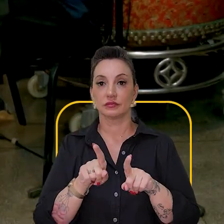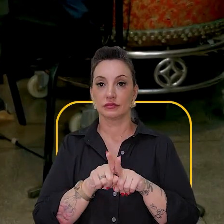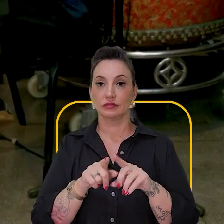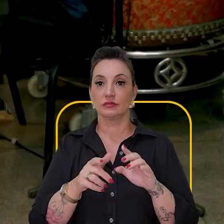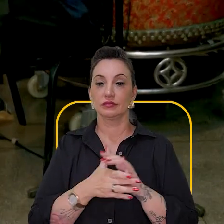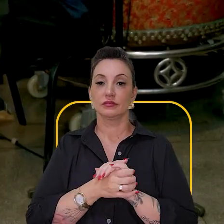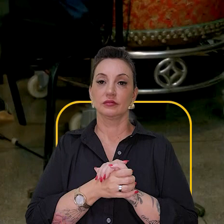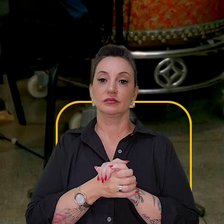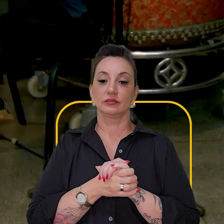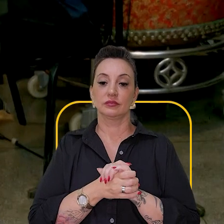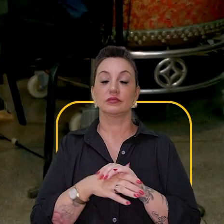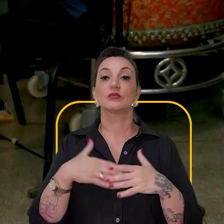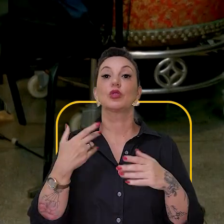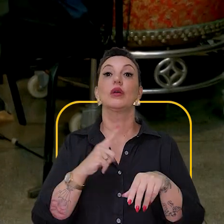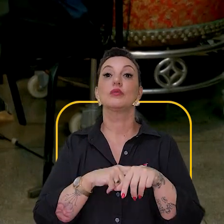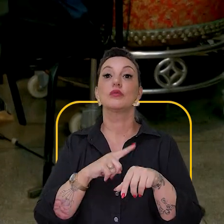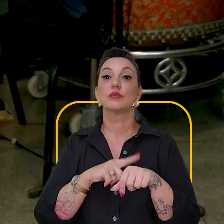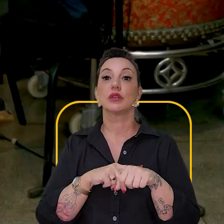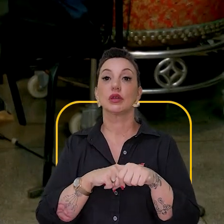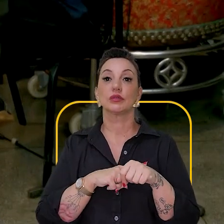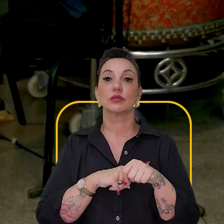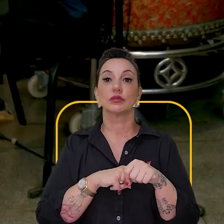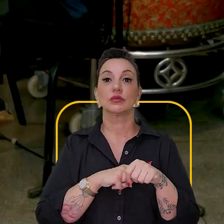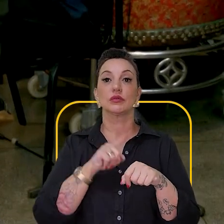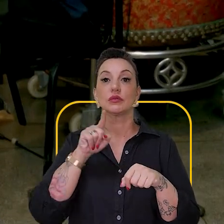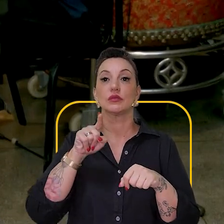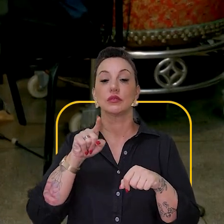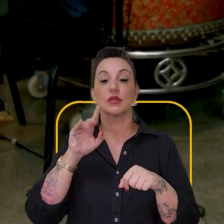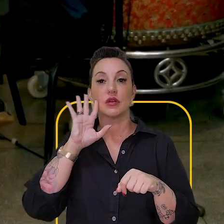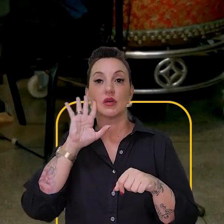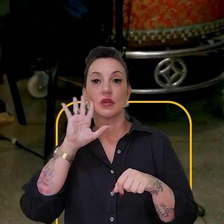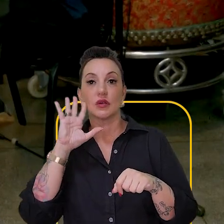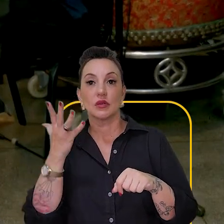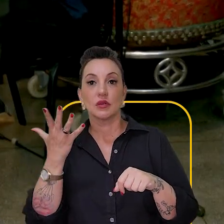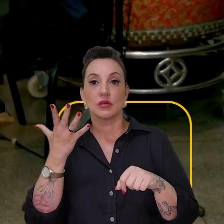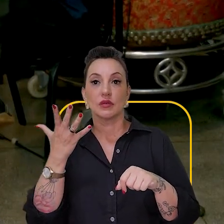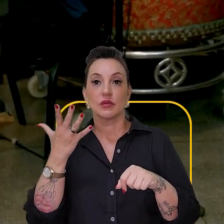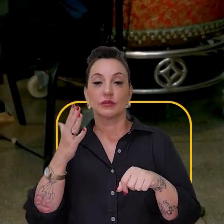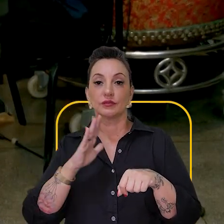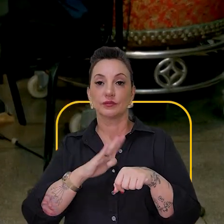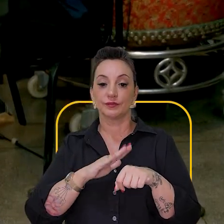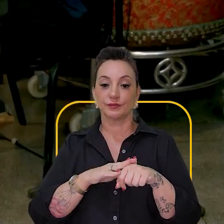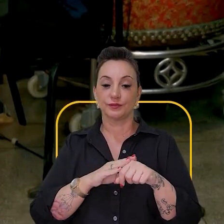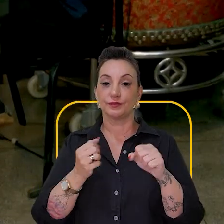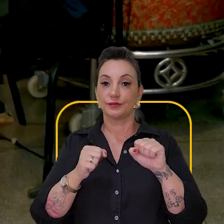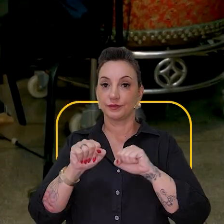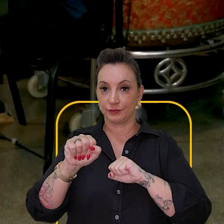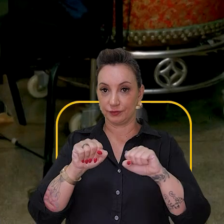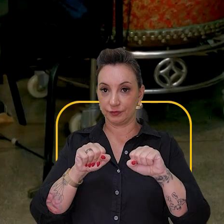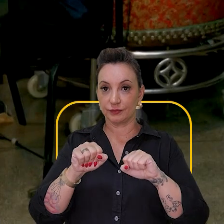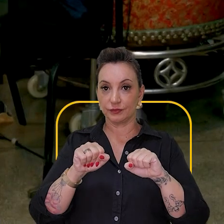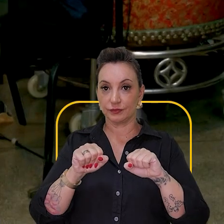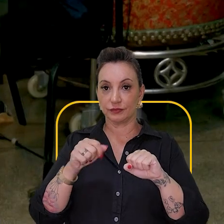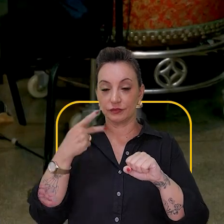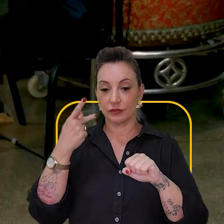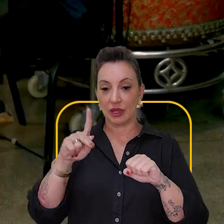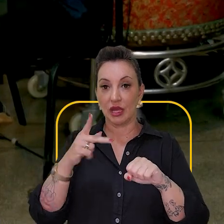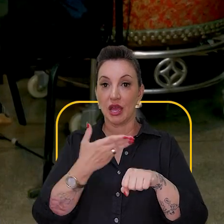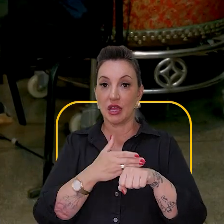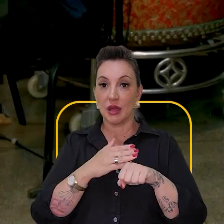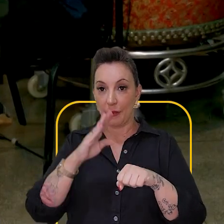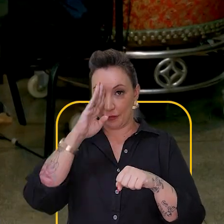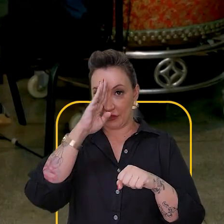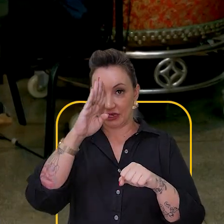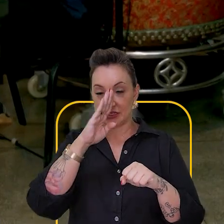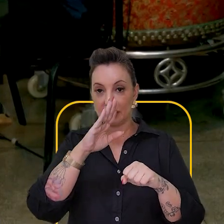também é Em que momento você decidiu fazer do kung fu a sua